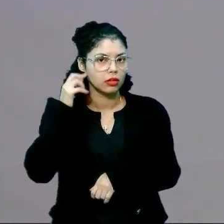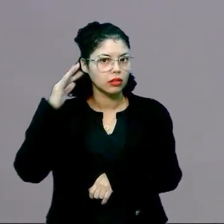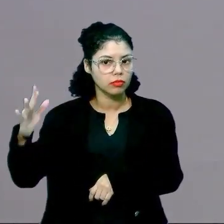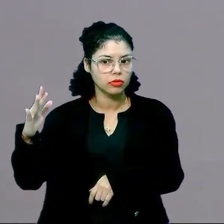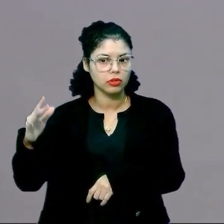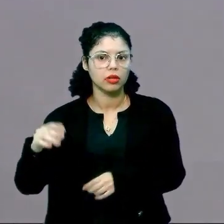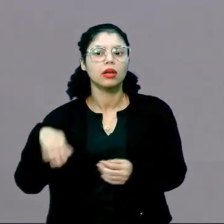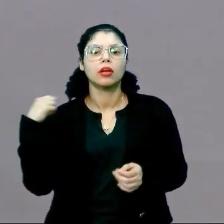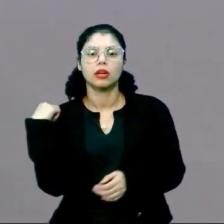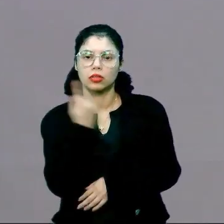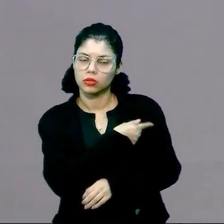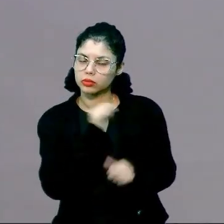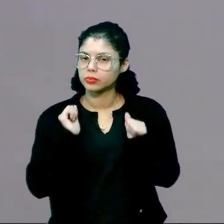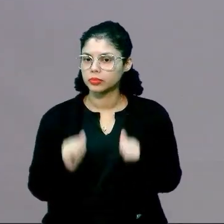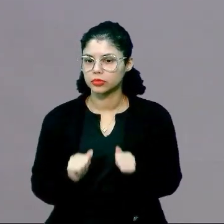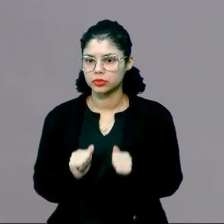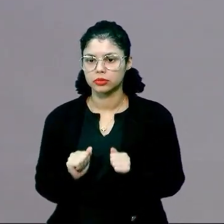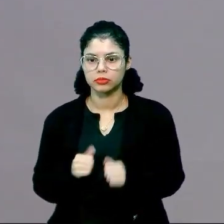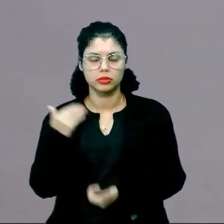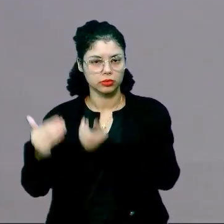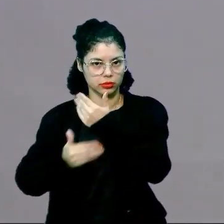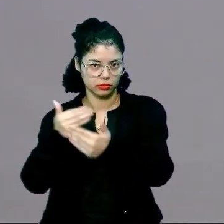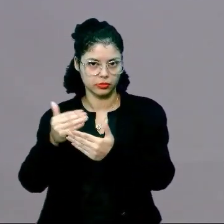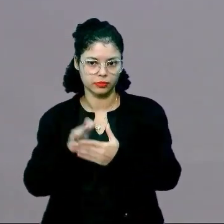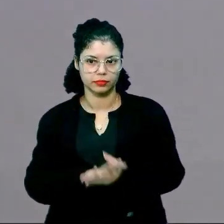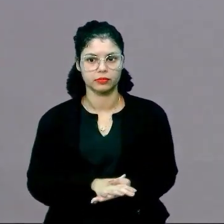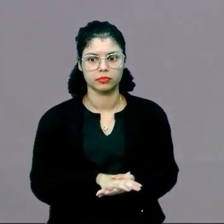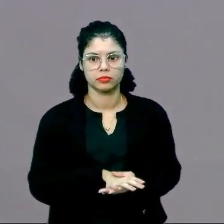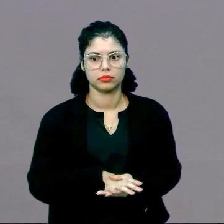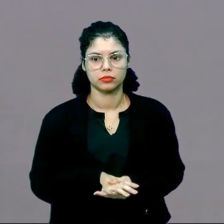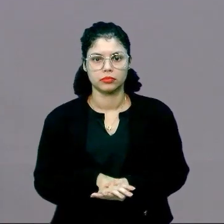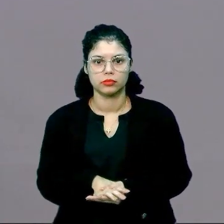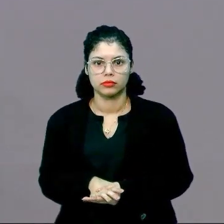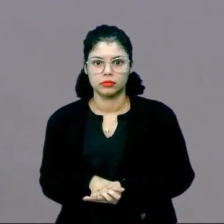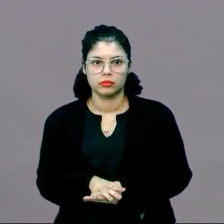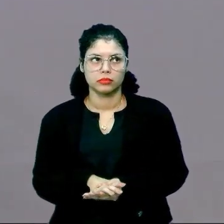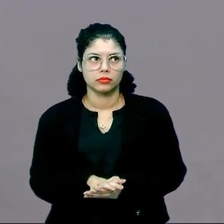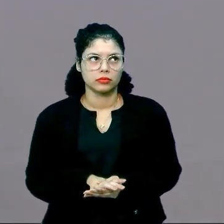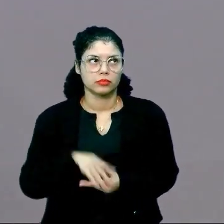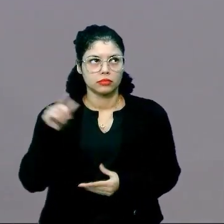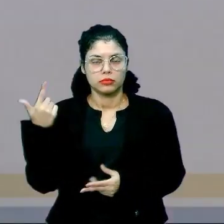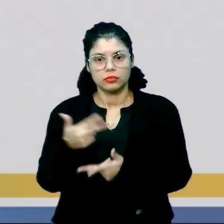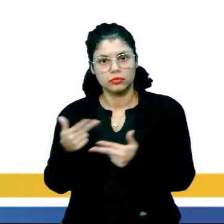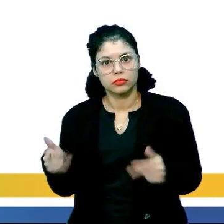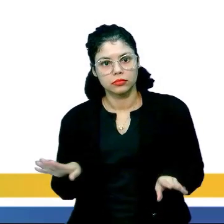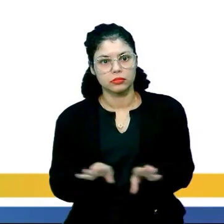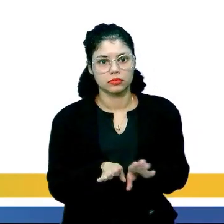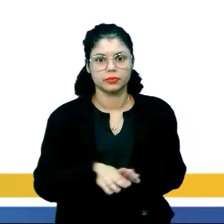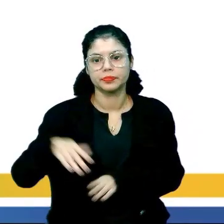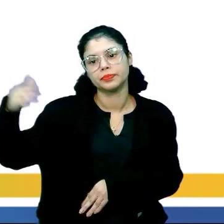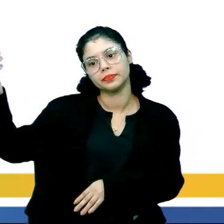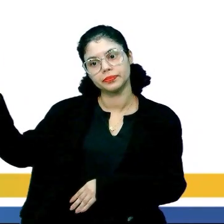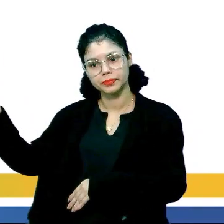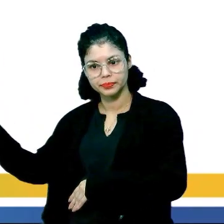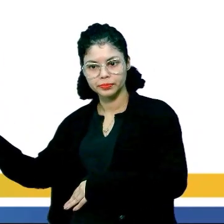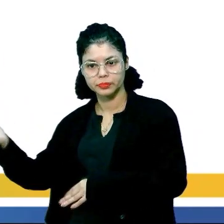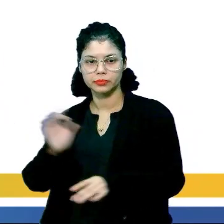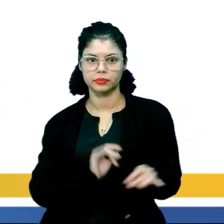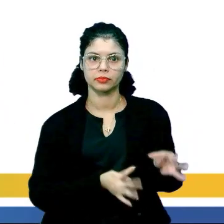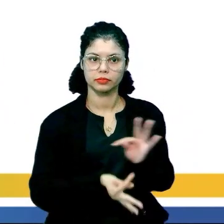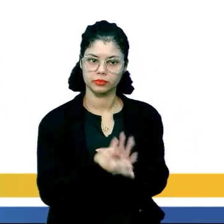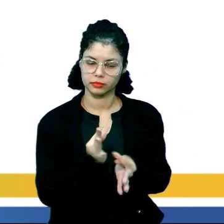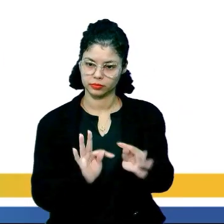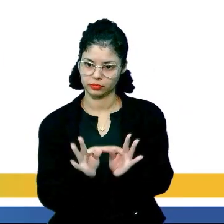refletir para que a gente possa evoluir. Agora, uma outra coisa que nós vamos ter é a